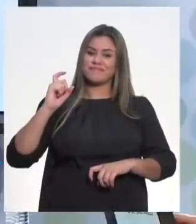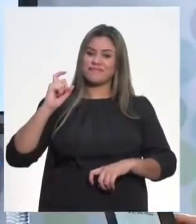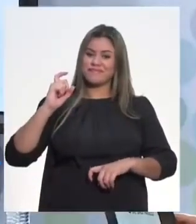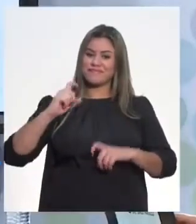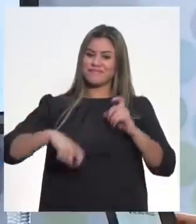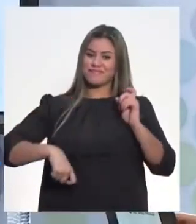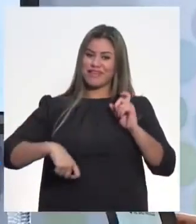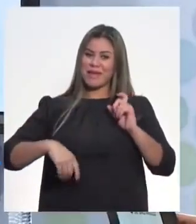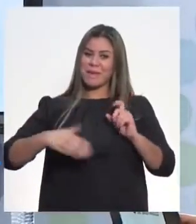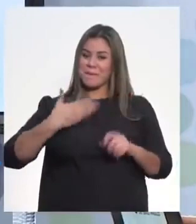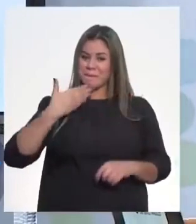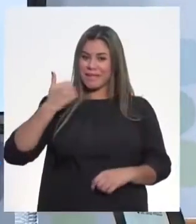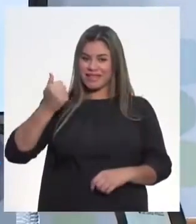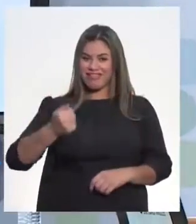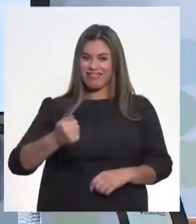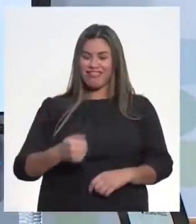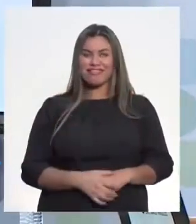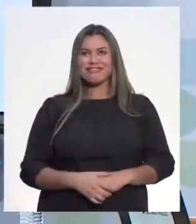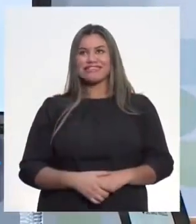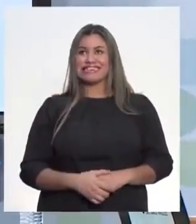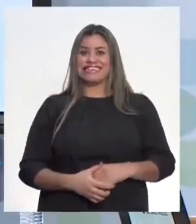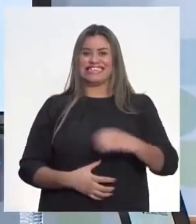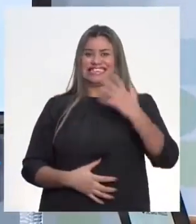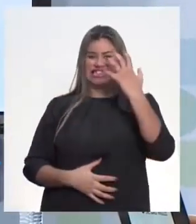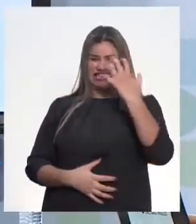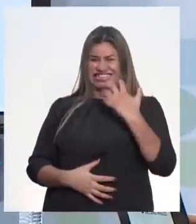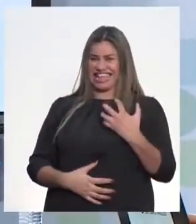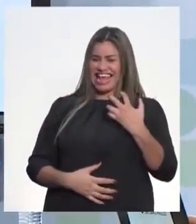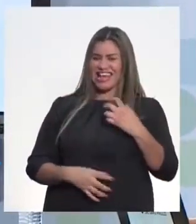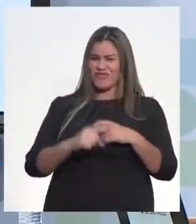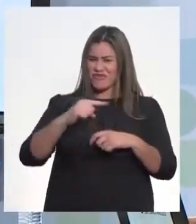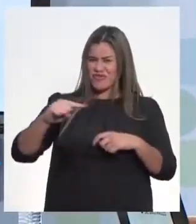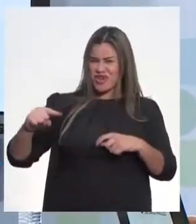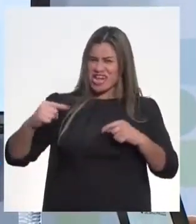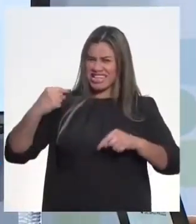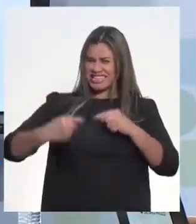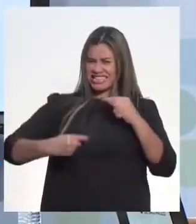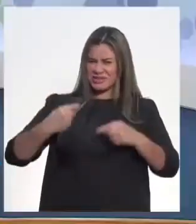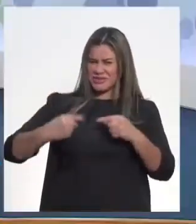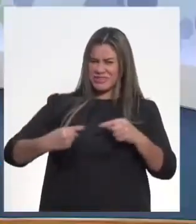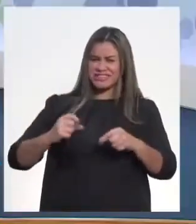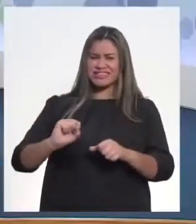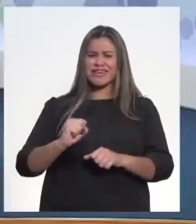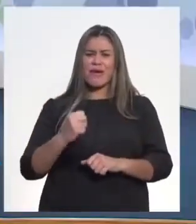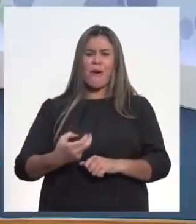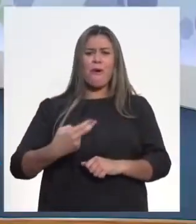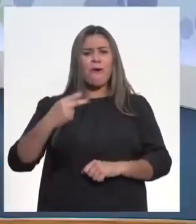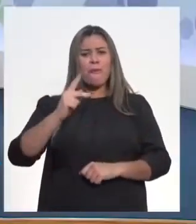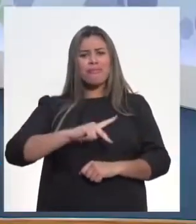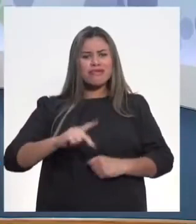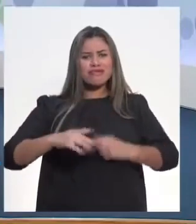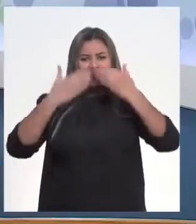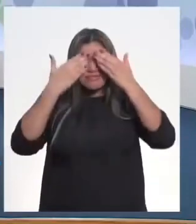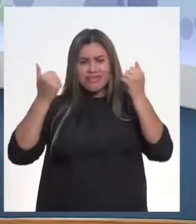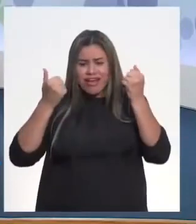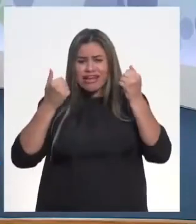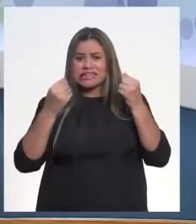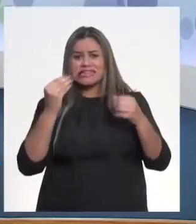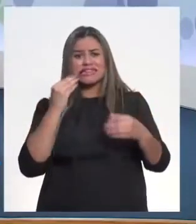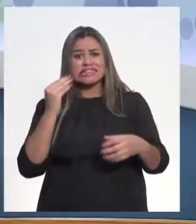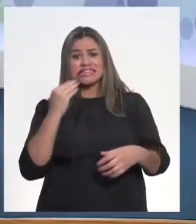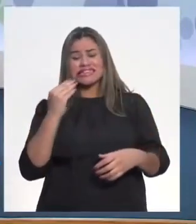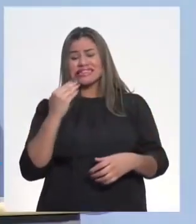Sério mesmo que vocês voltaram nessa discussão? Ou é só o professor Jonas que está tentando causar novamente? Lembra que eu tirei